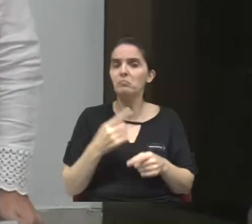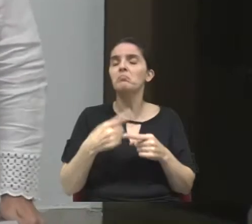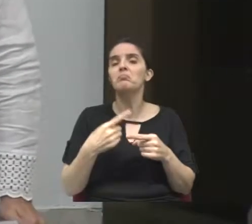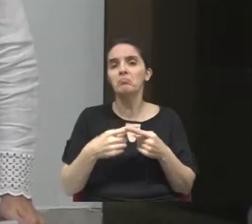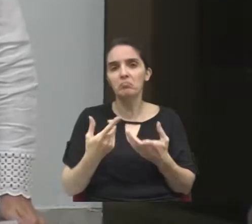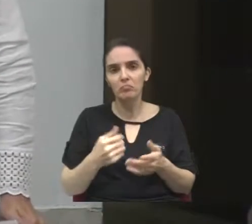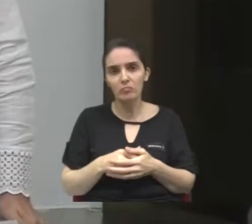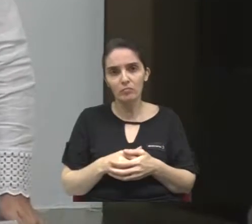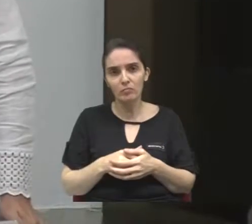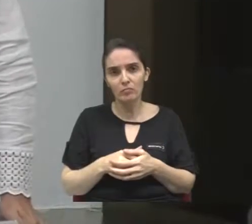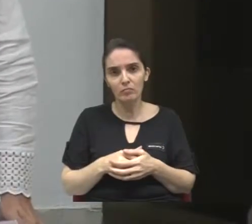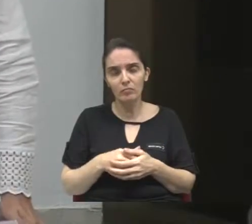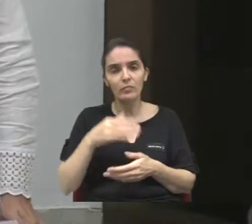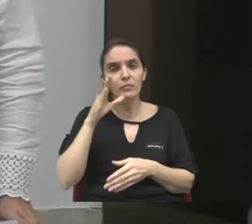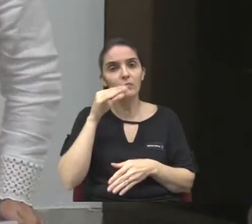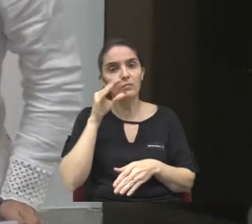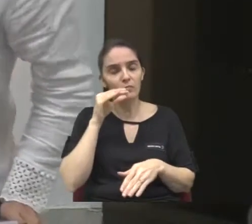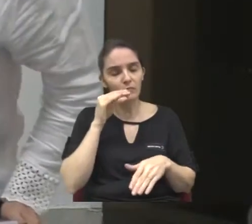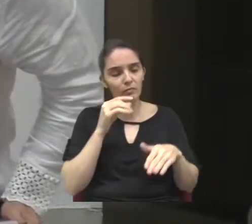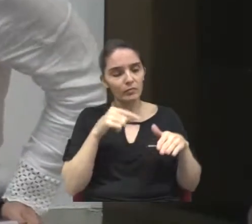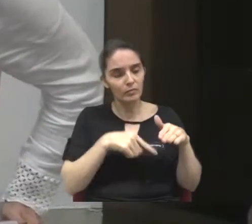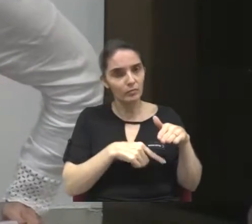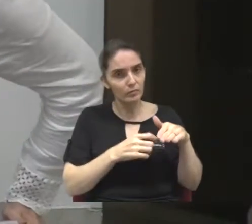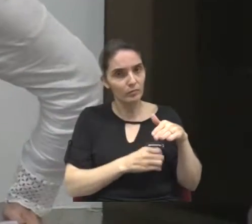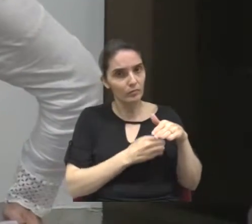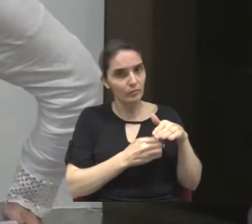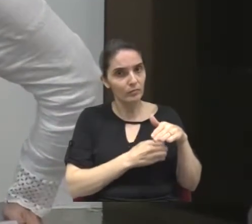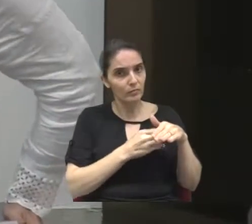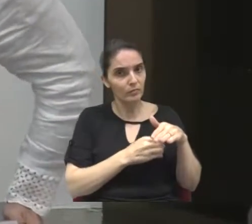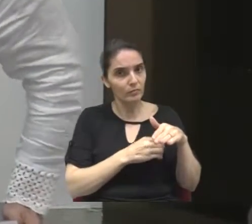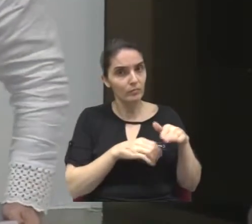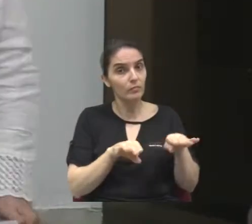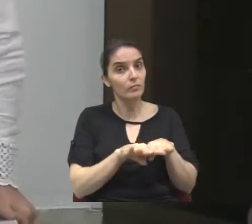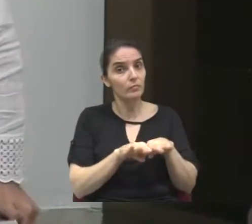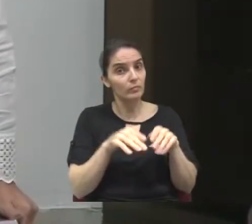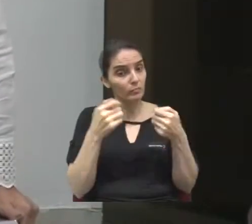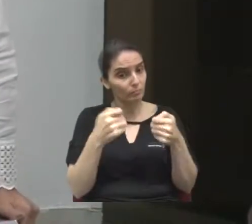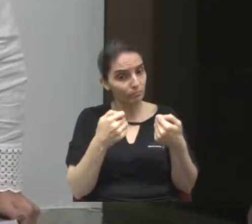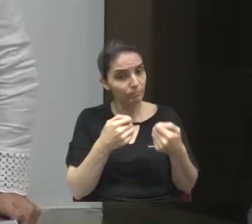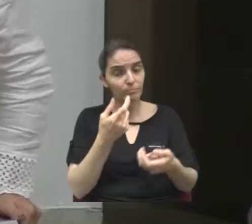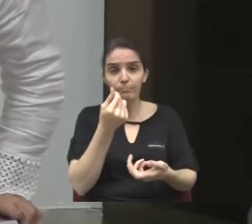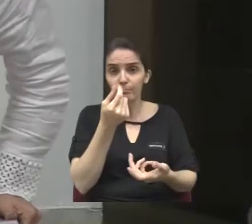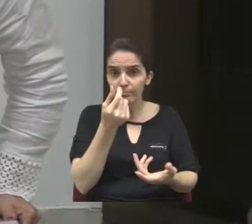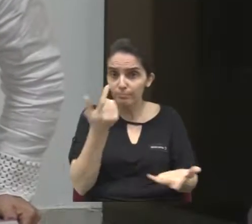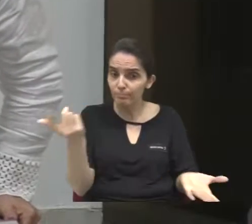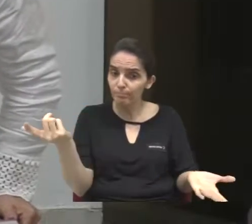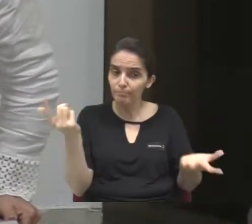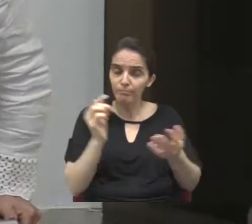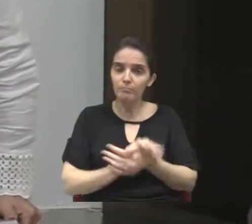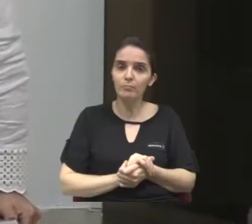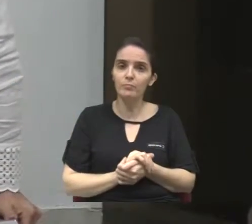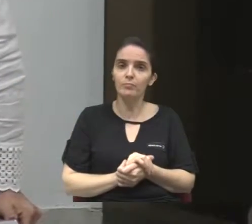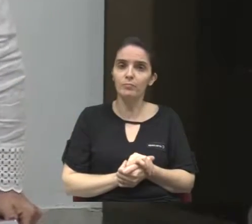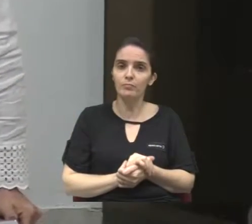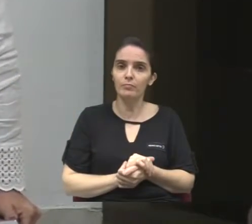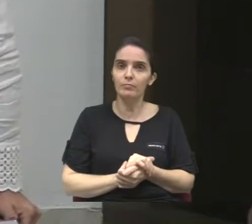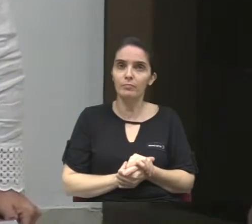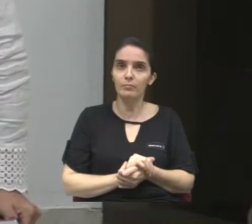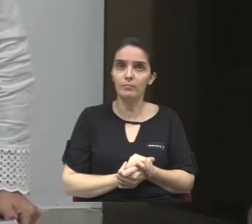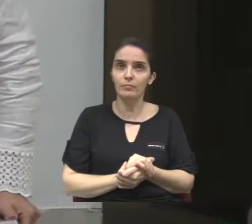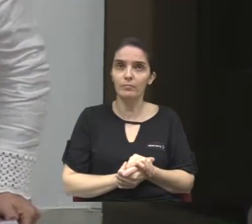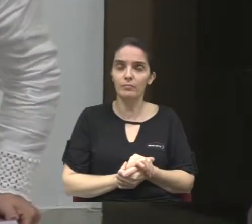funcionários da aviação limeirense também precisa-se de dinheiro. Eu sei que é diesel. Mas